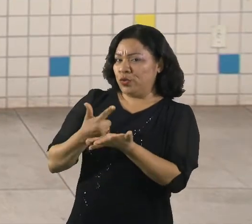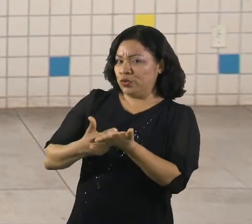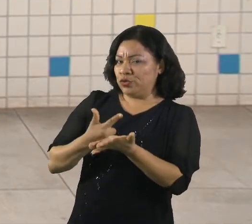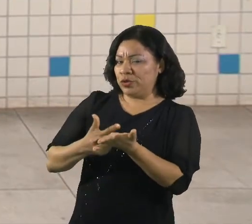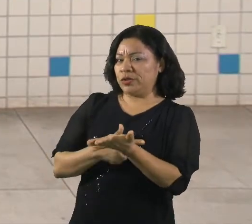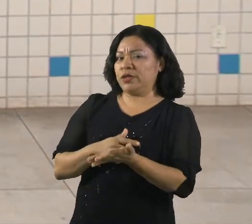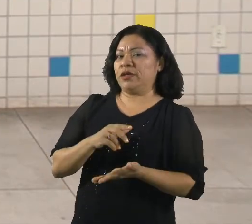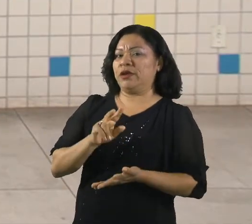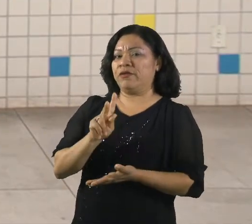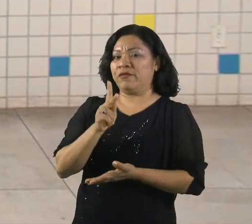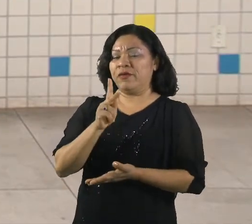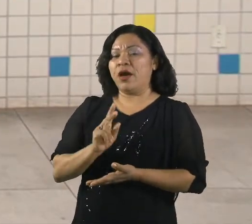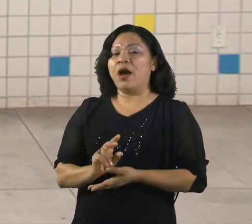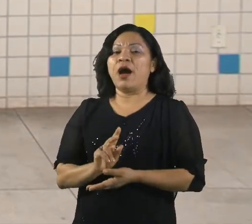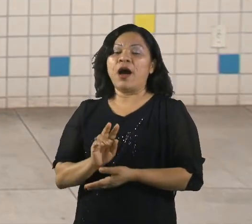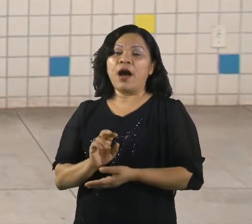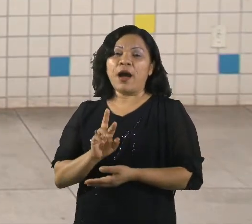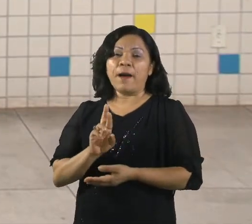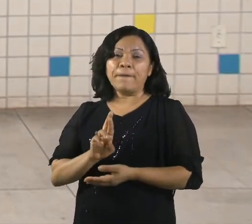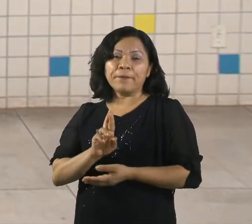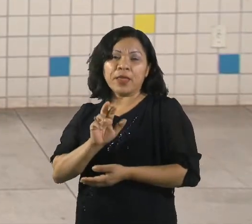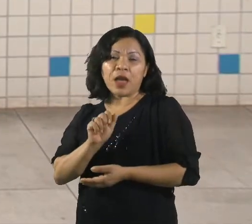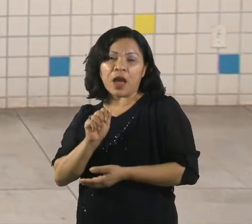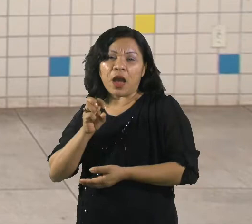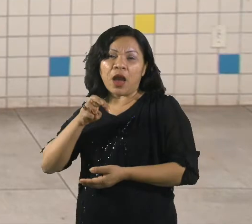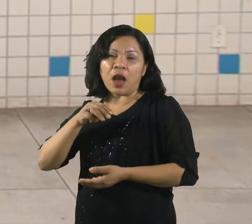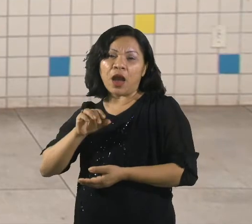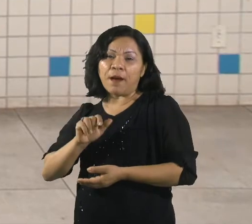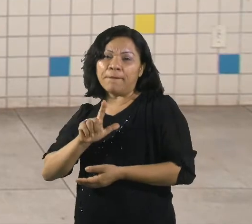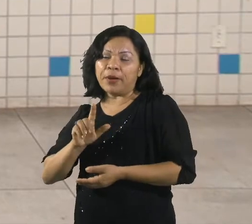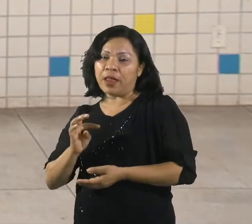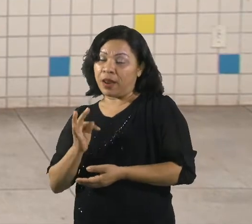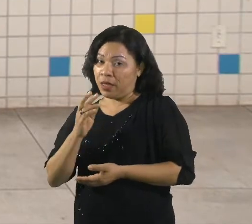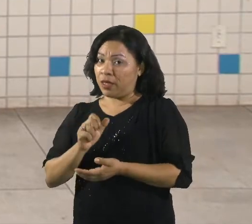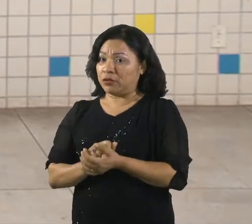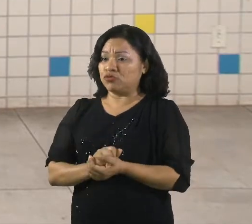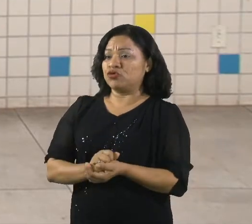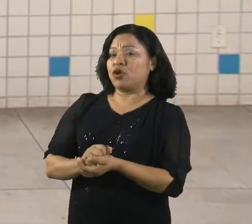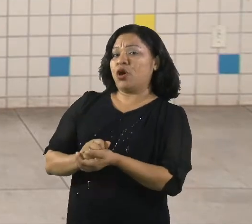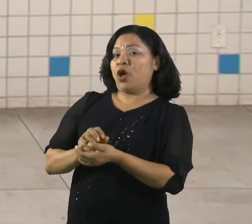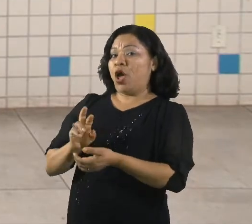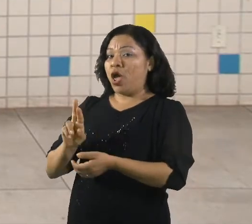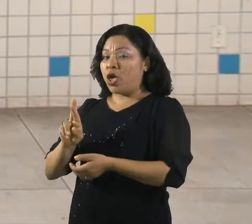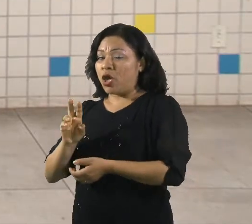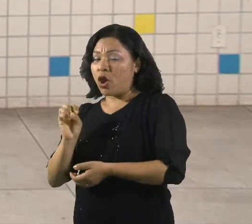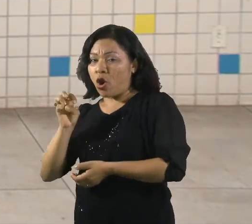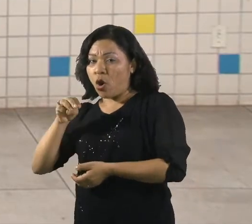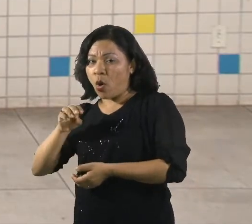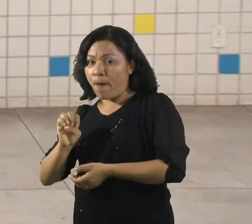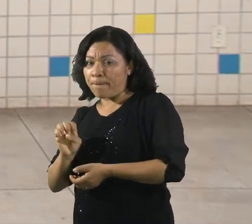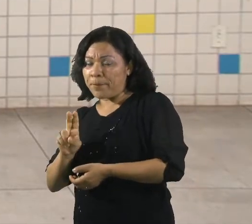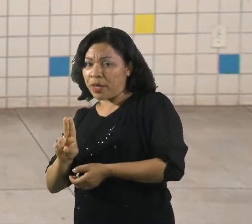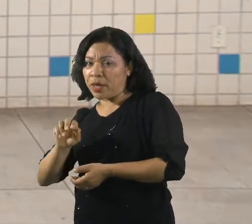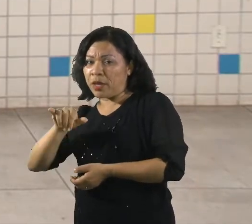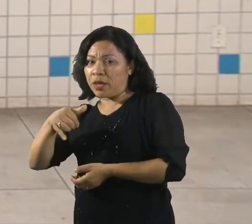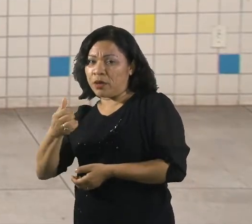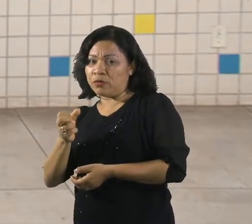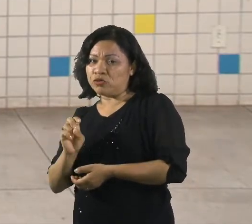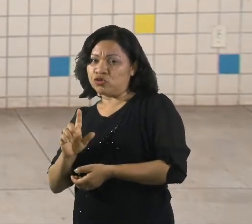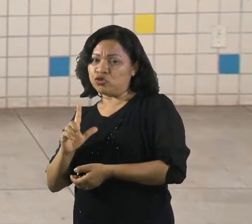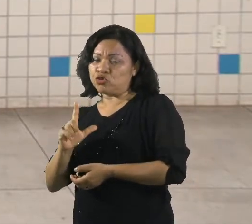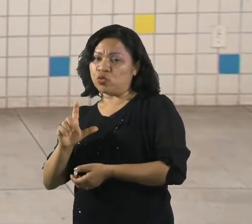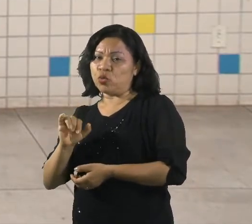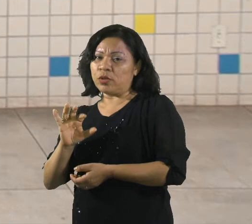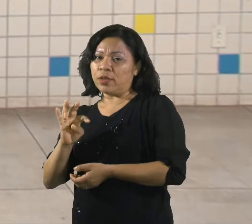como Romeu e Julieta, são peças teatrais que vai trabalhar com o gênero dramático, então é uma narrativa de